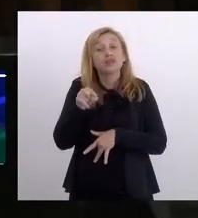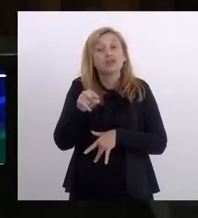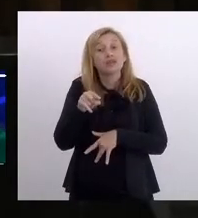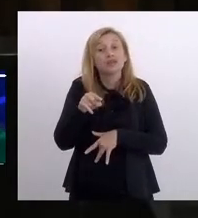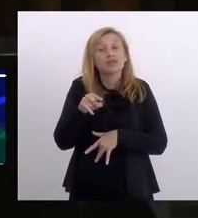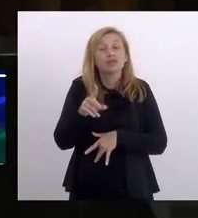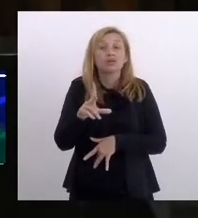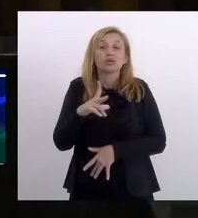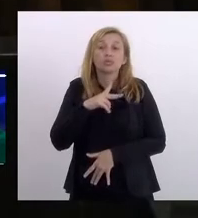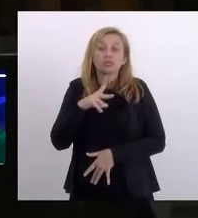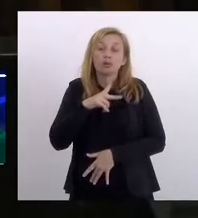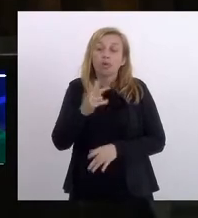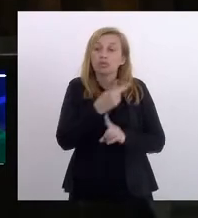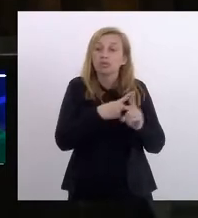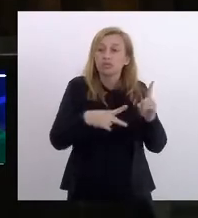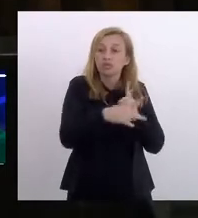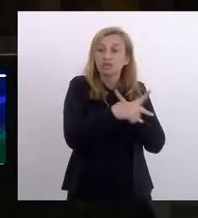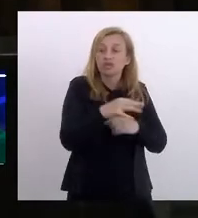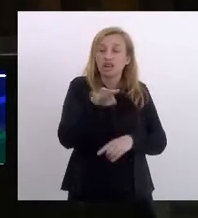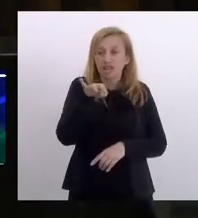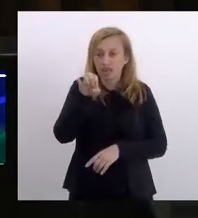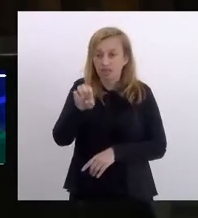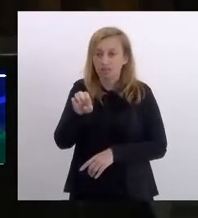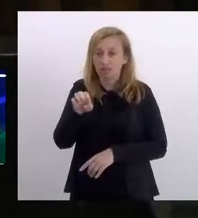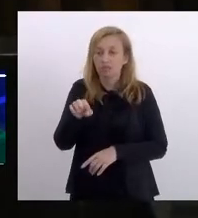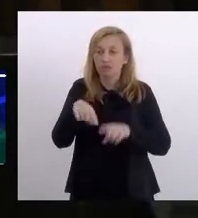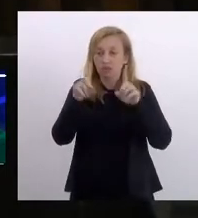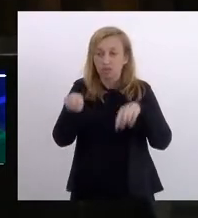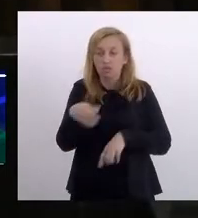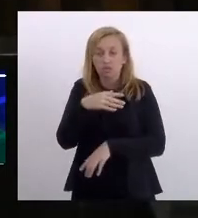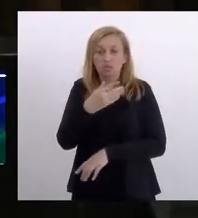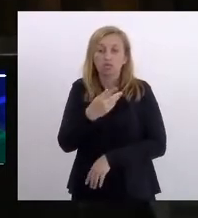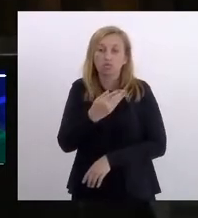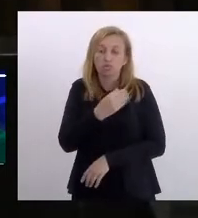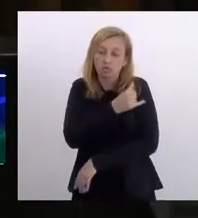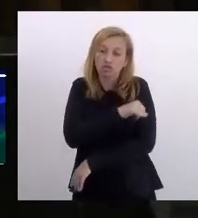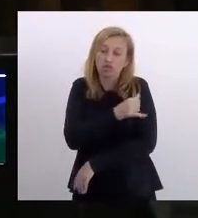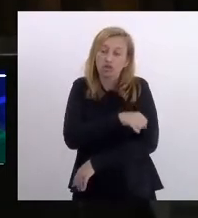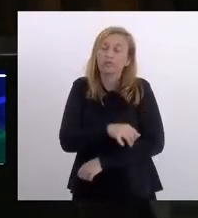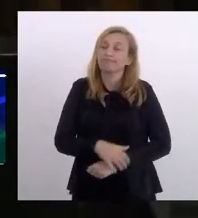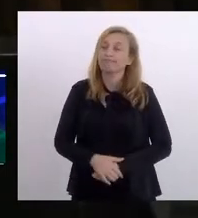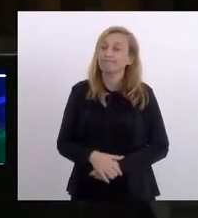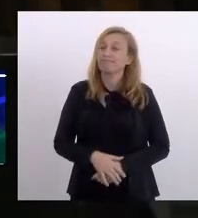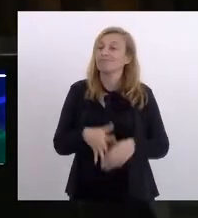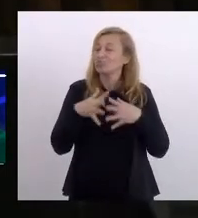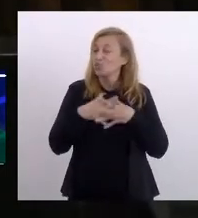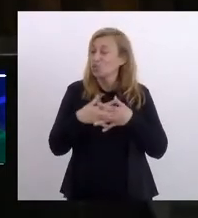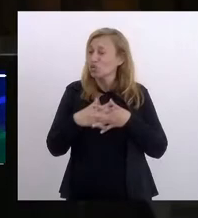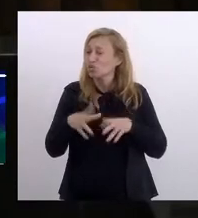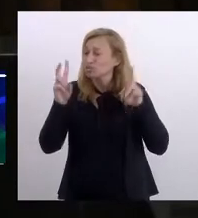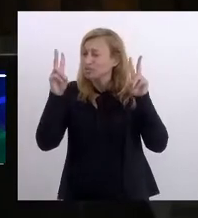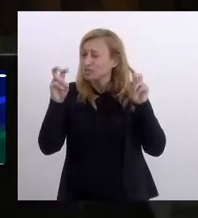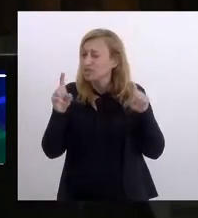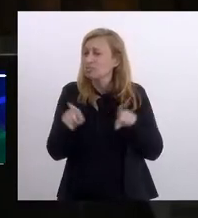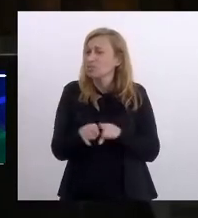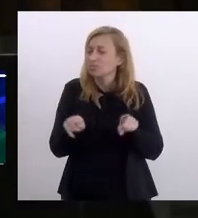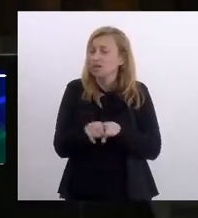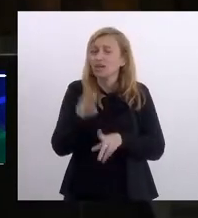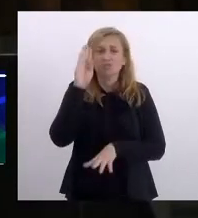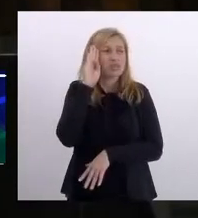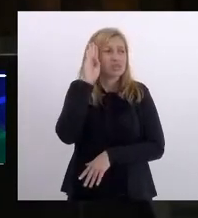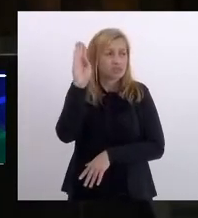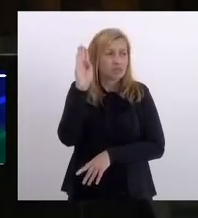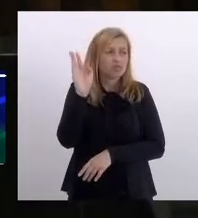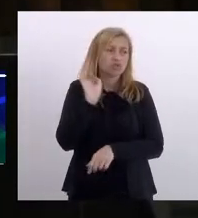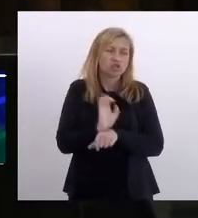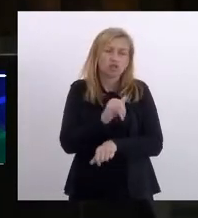regime próprio de previdência dos servidores do Rio de Janeiro. Esse é um tema complexo e, ao mesmo tempo, fundamental